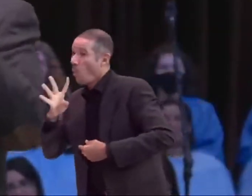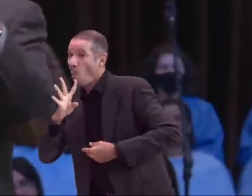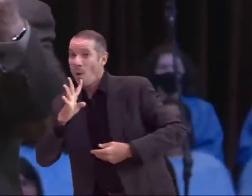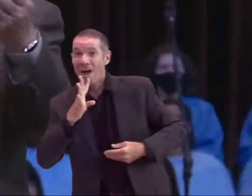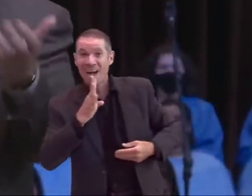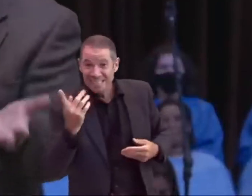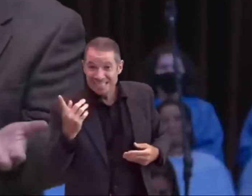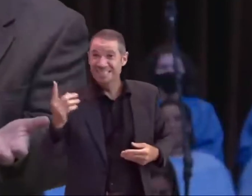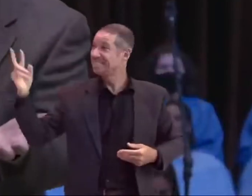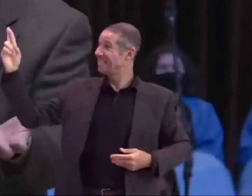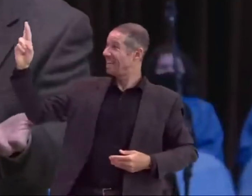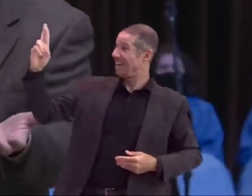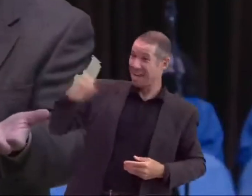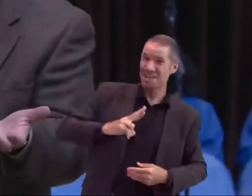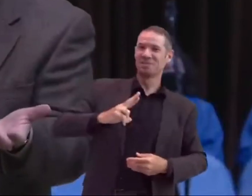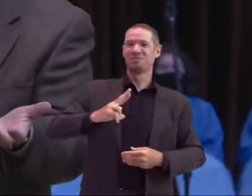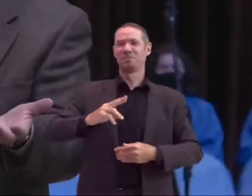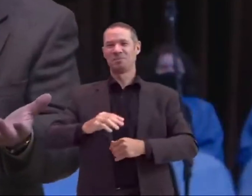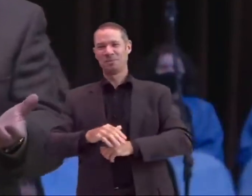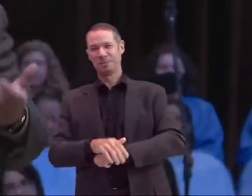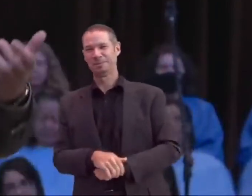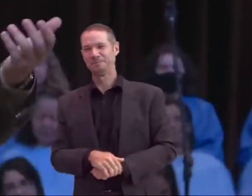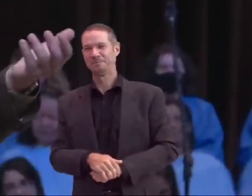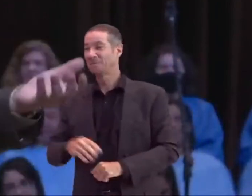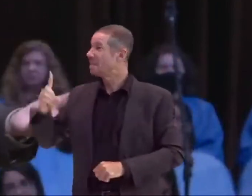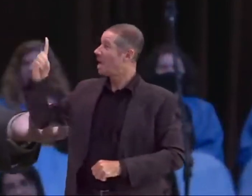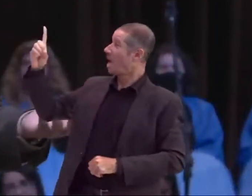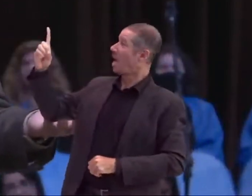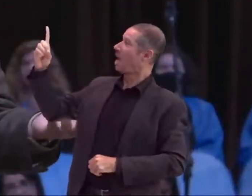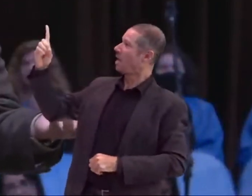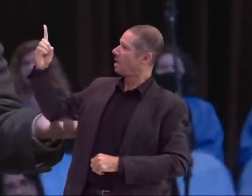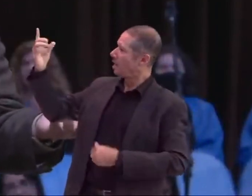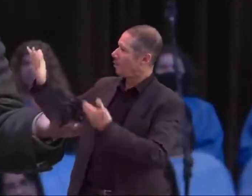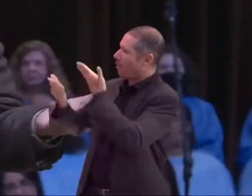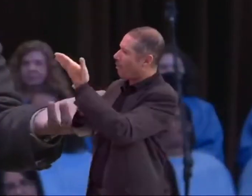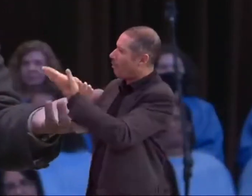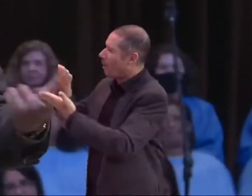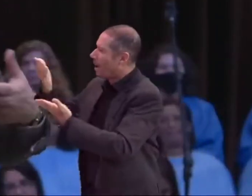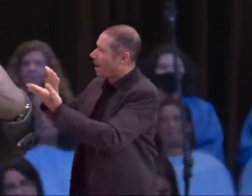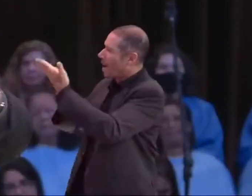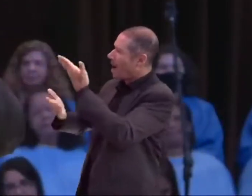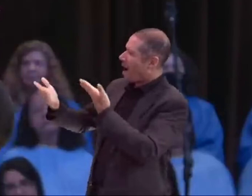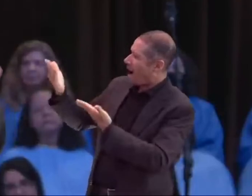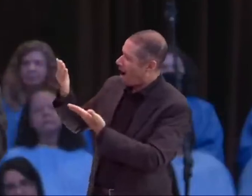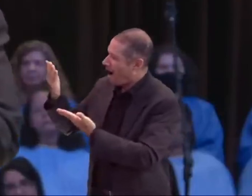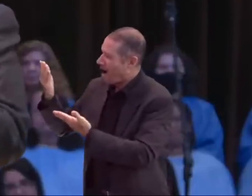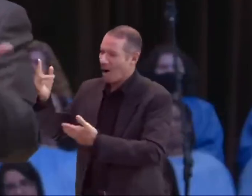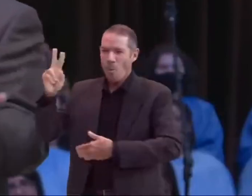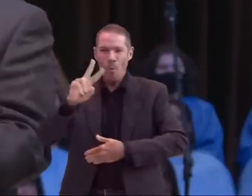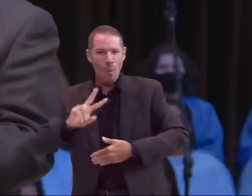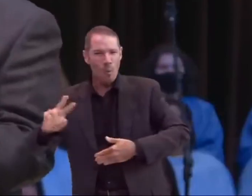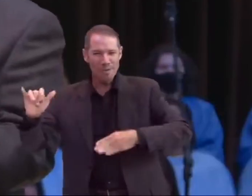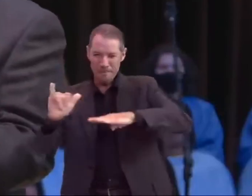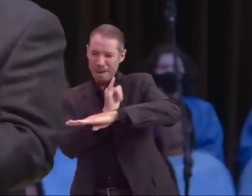conhece, responde. E Ele fala conosco. Ele usa tantas